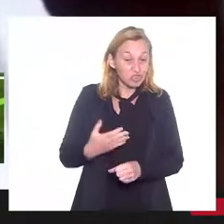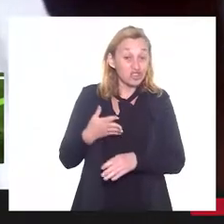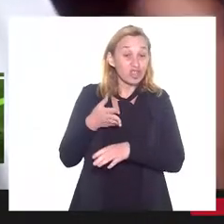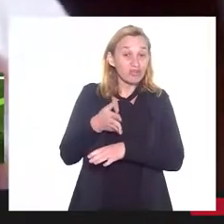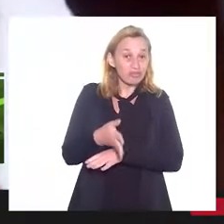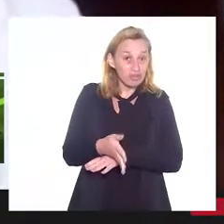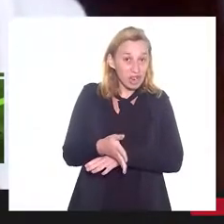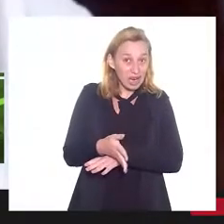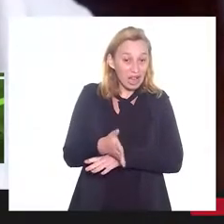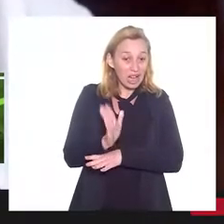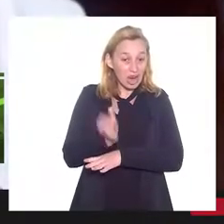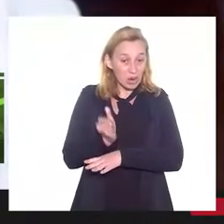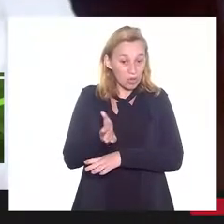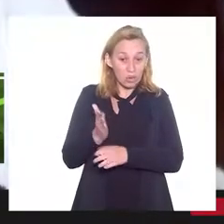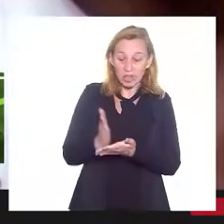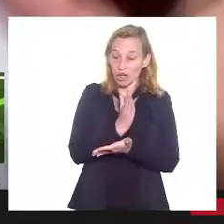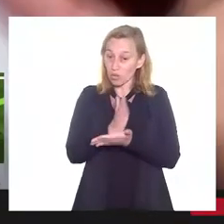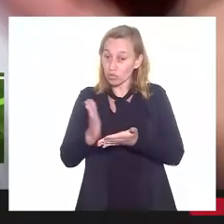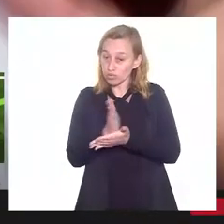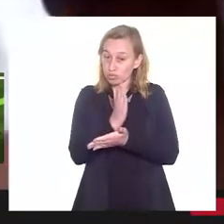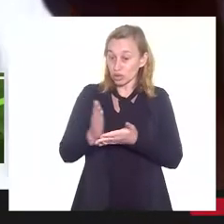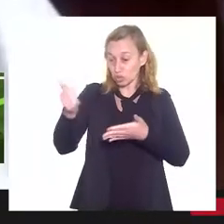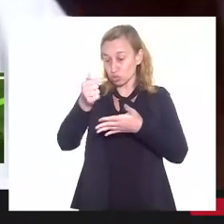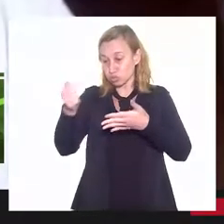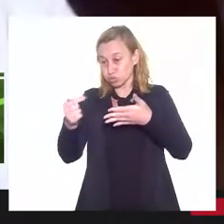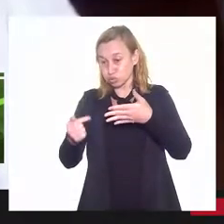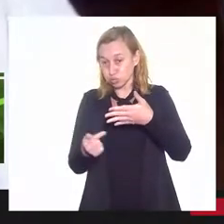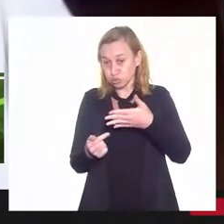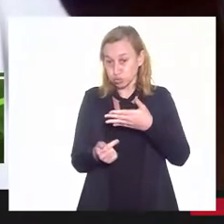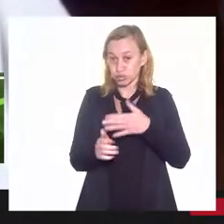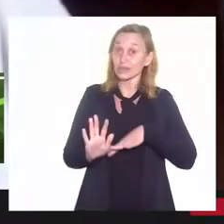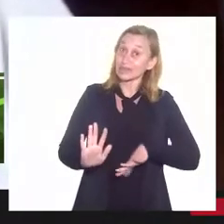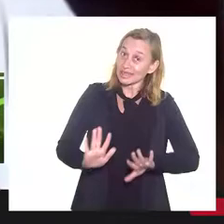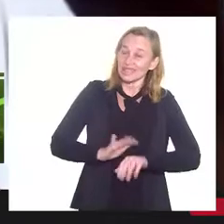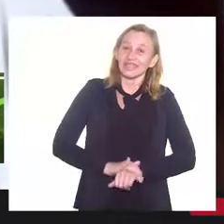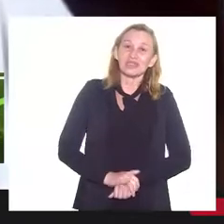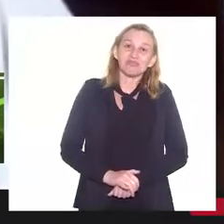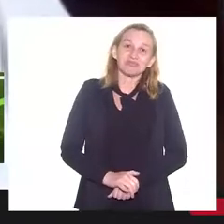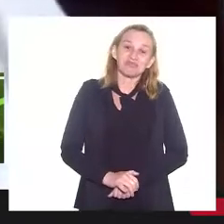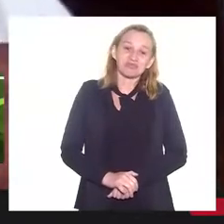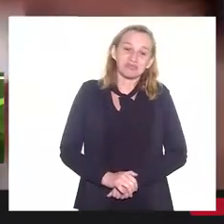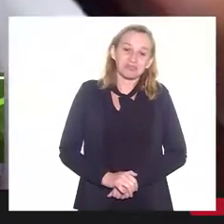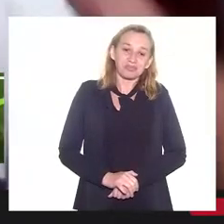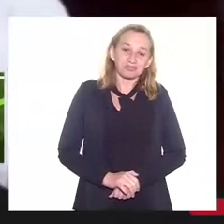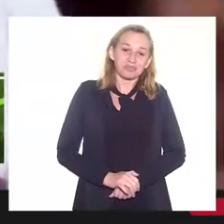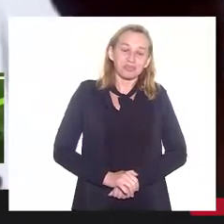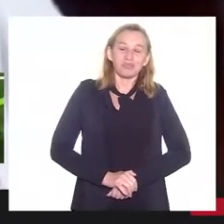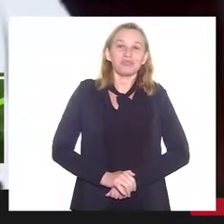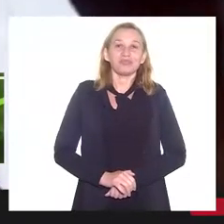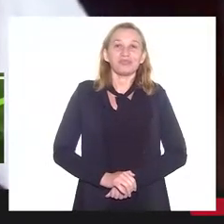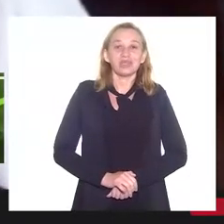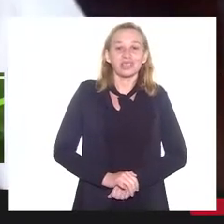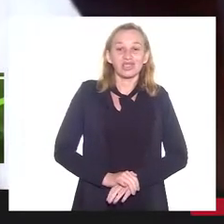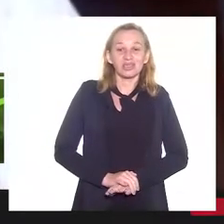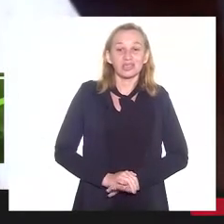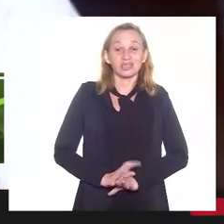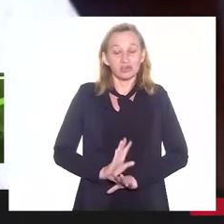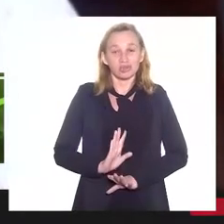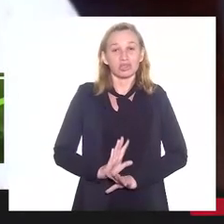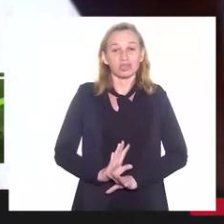entrar em algumas questões pontuais e aí me e Me poupa aí de